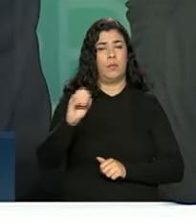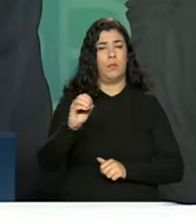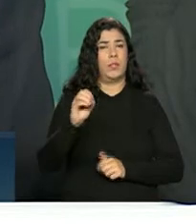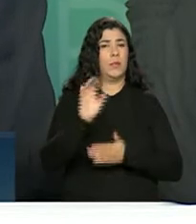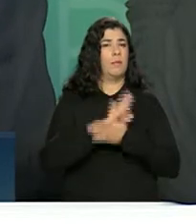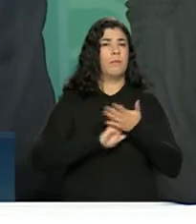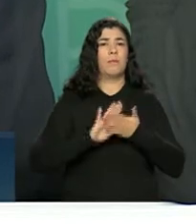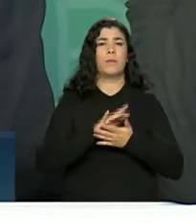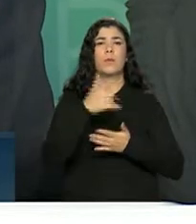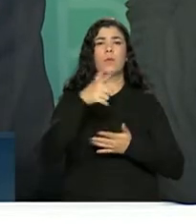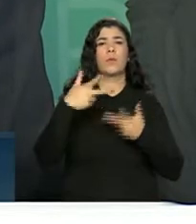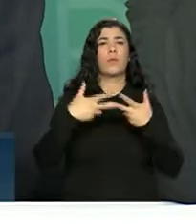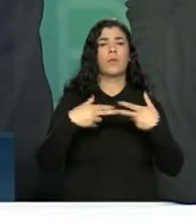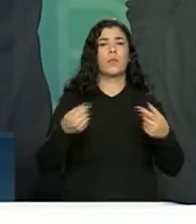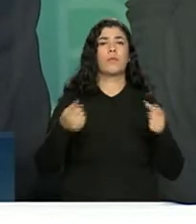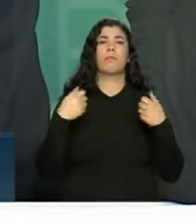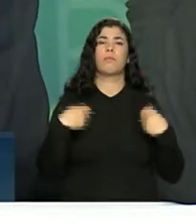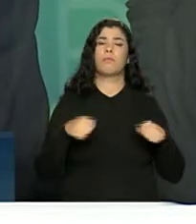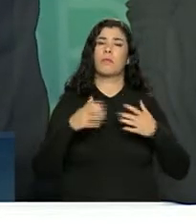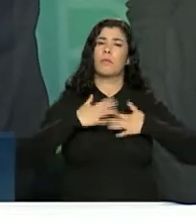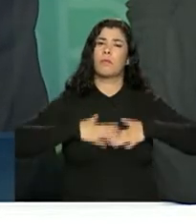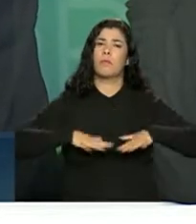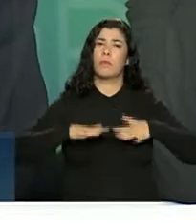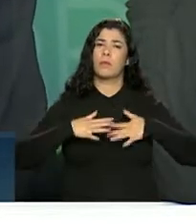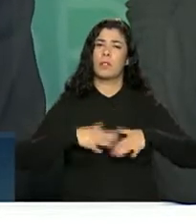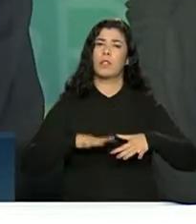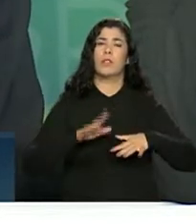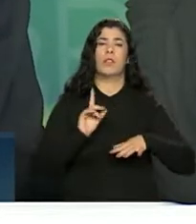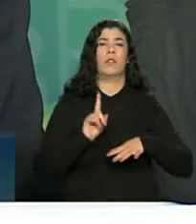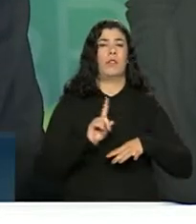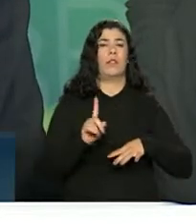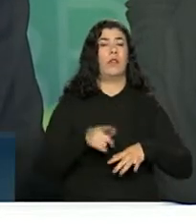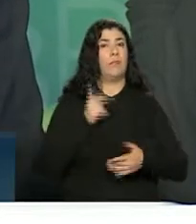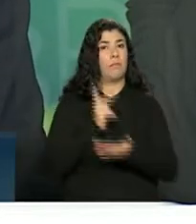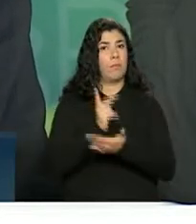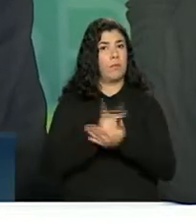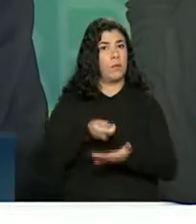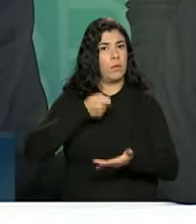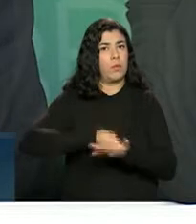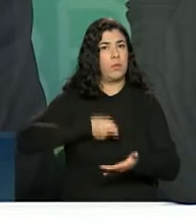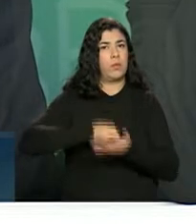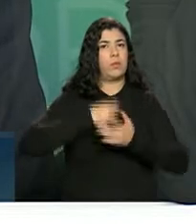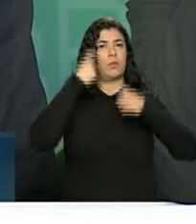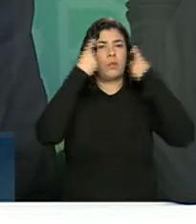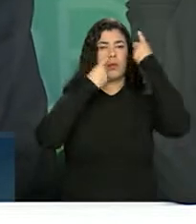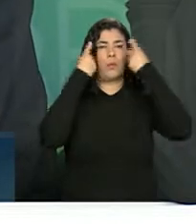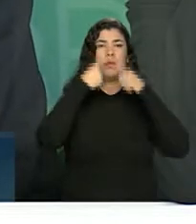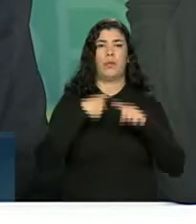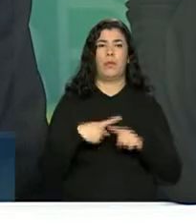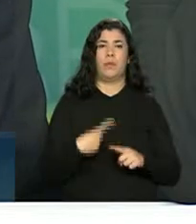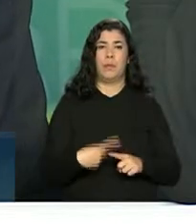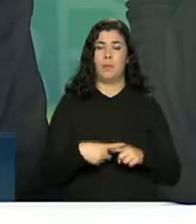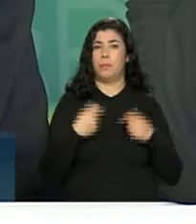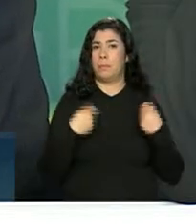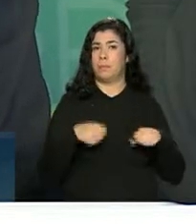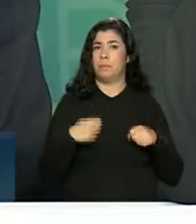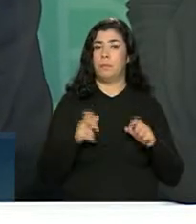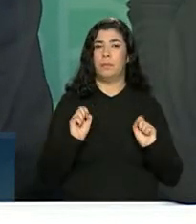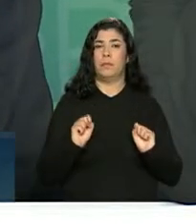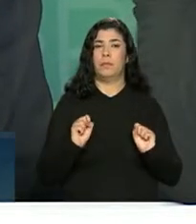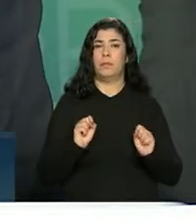ser abrandado todas elas devem ser mantidas Ah e ainda com a preocupação é